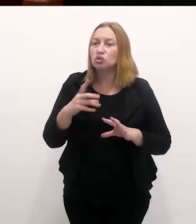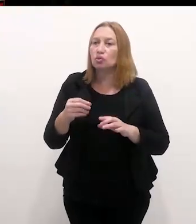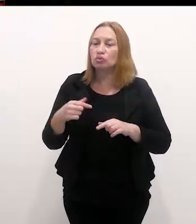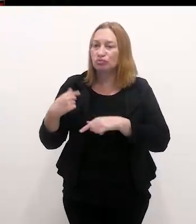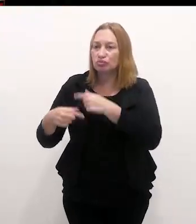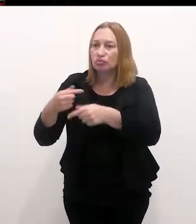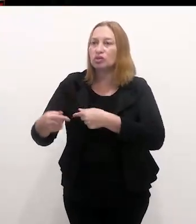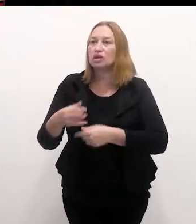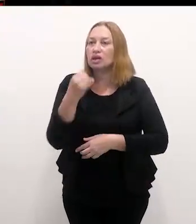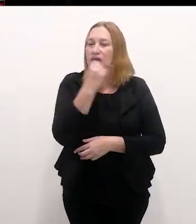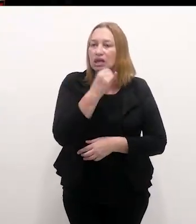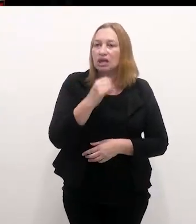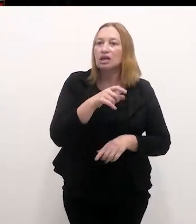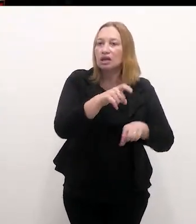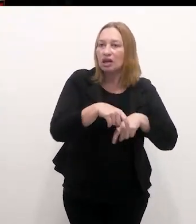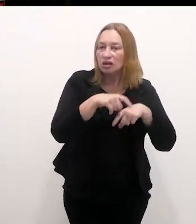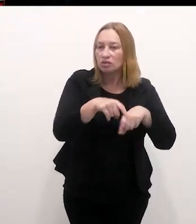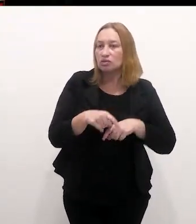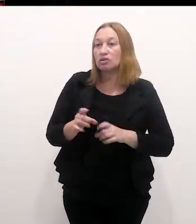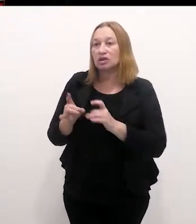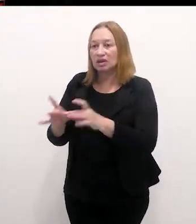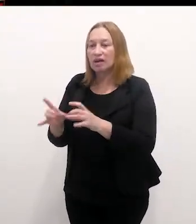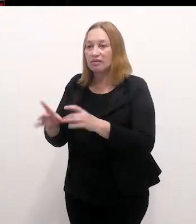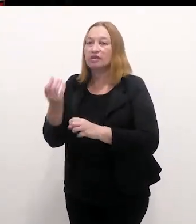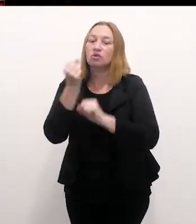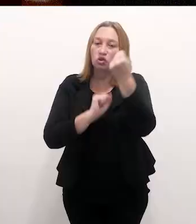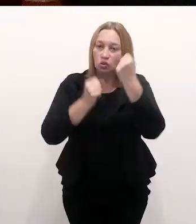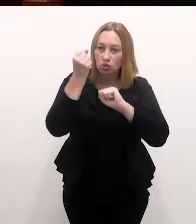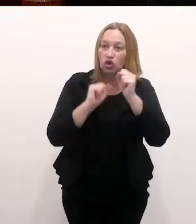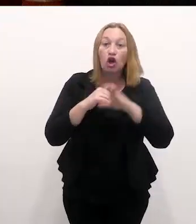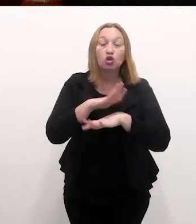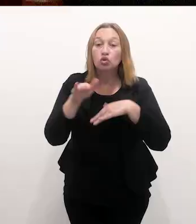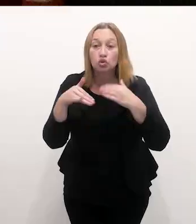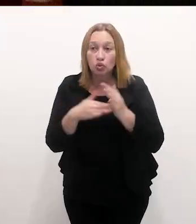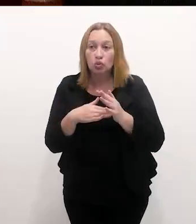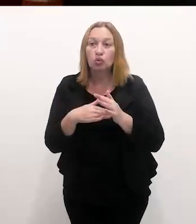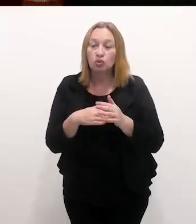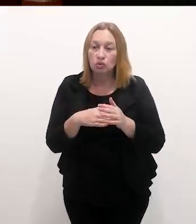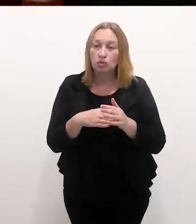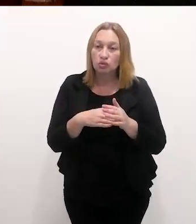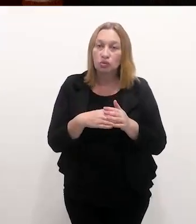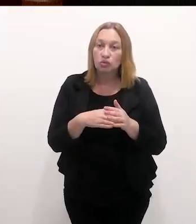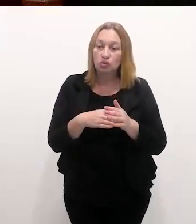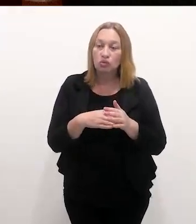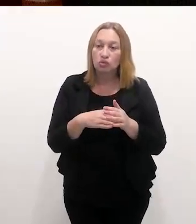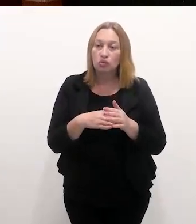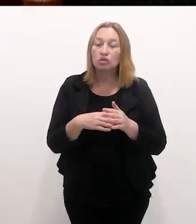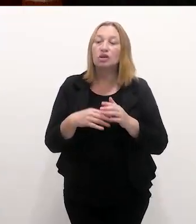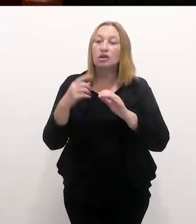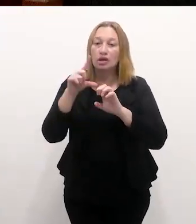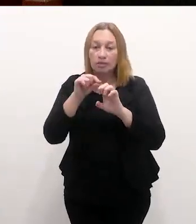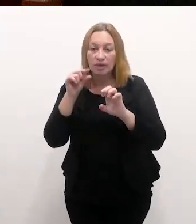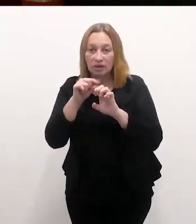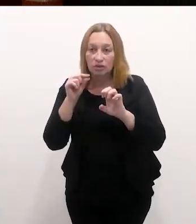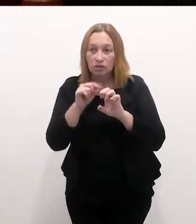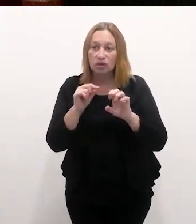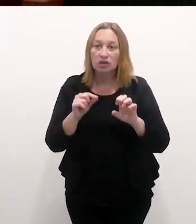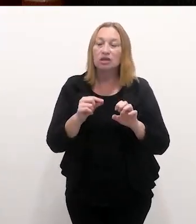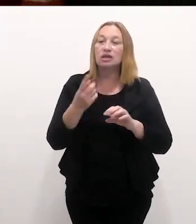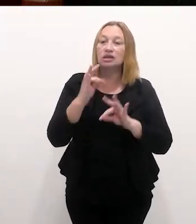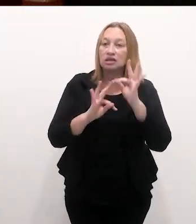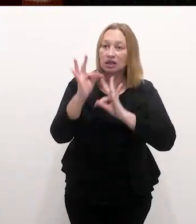precisar isso, são todos eles descendentes de italianos, quer dizer, na agricultura, no comércio e na indústria, todos eles com a pegada